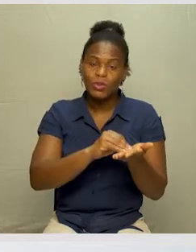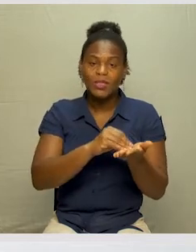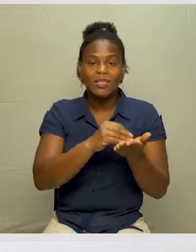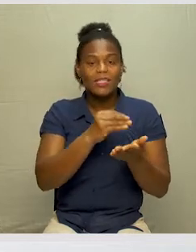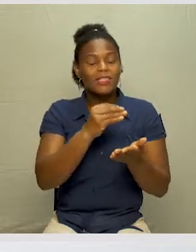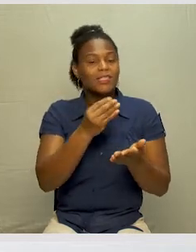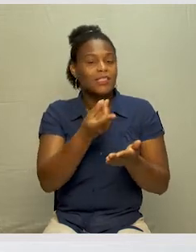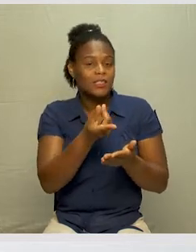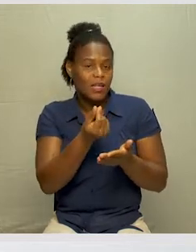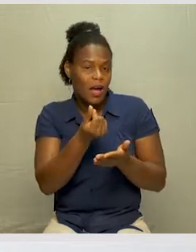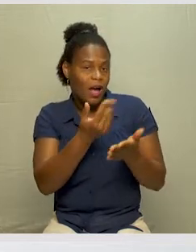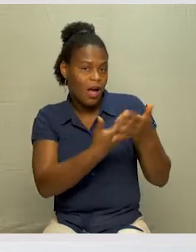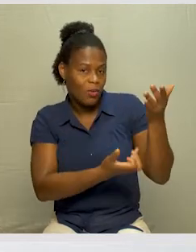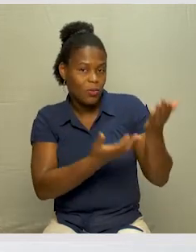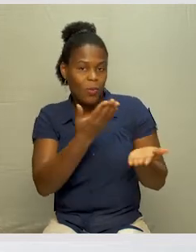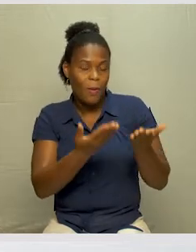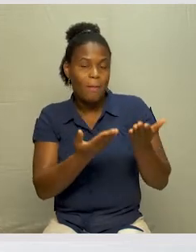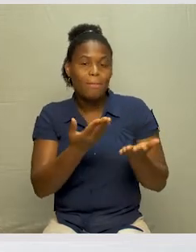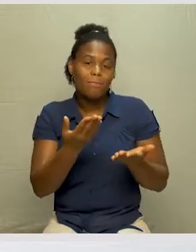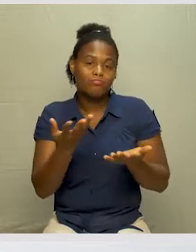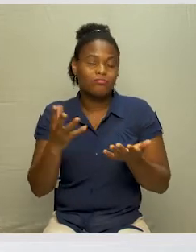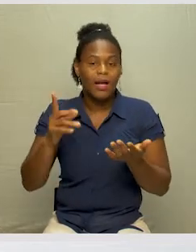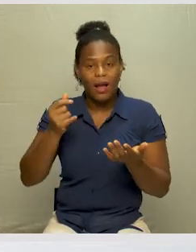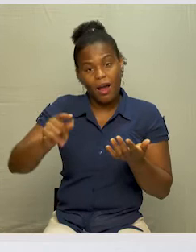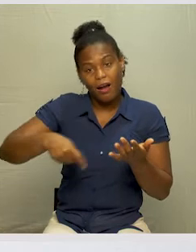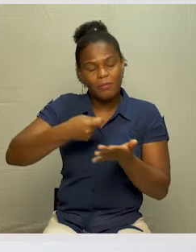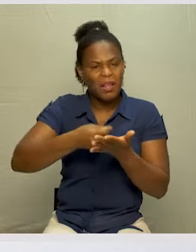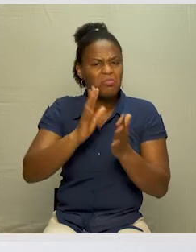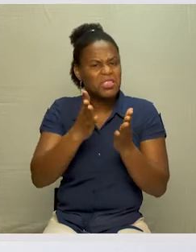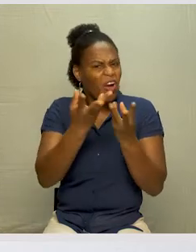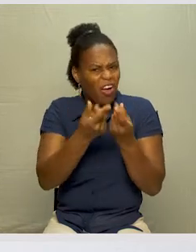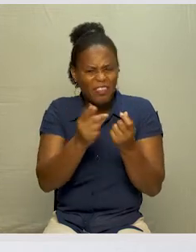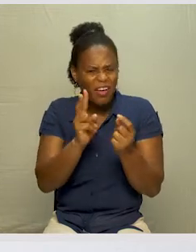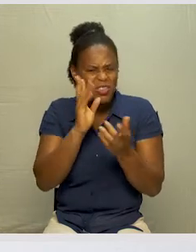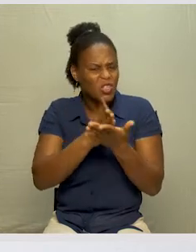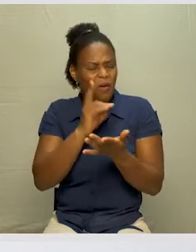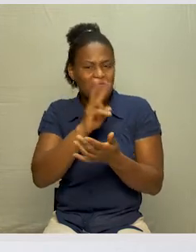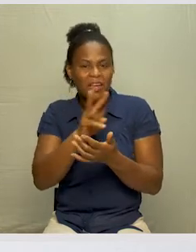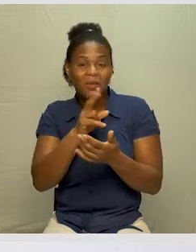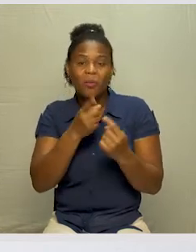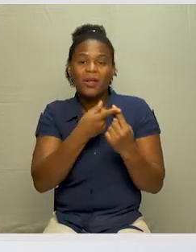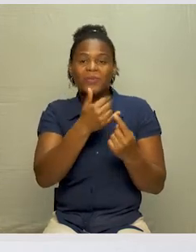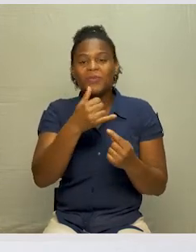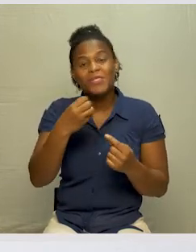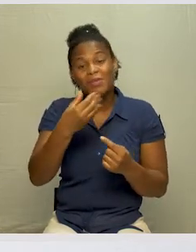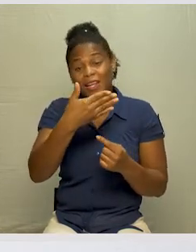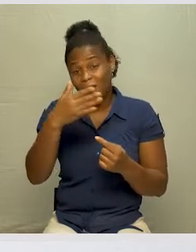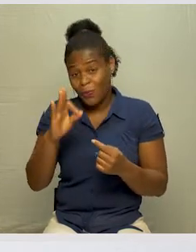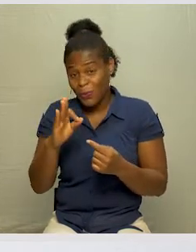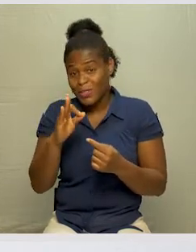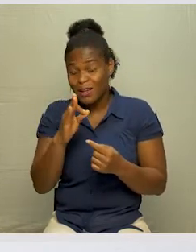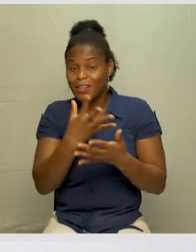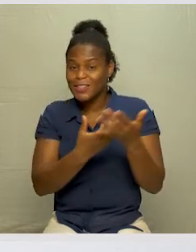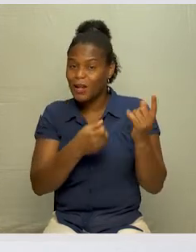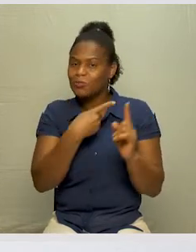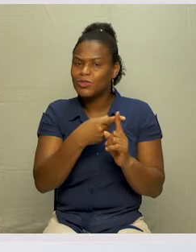capital. Isso nem sequer é preciso fazer cálculos para chegar à conclusão. Em 2014, o